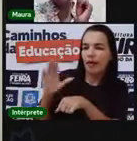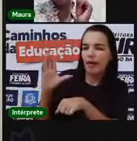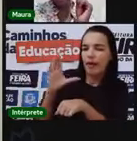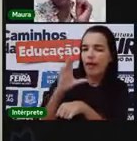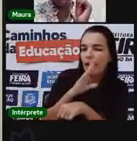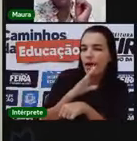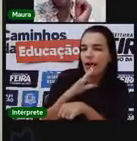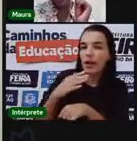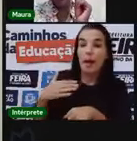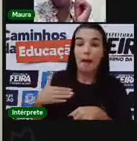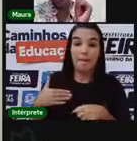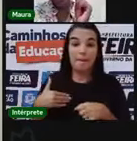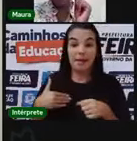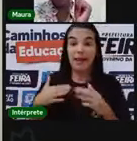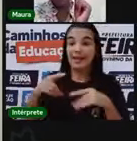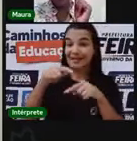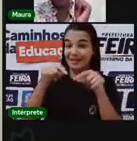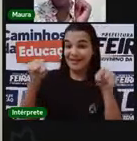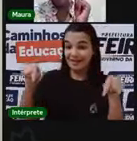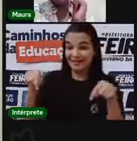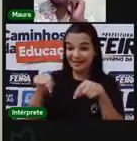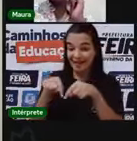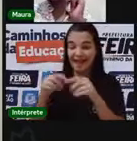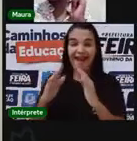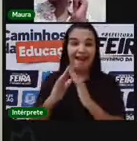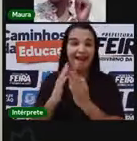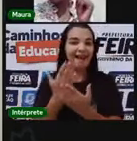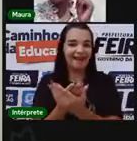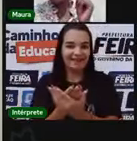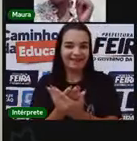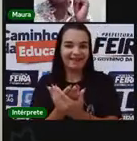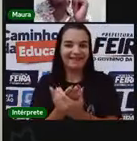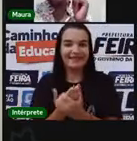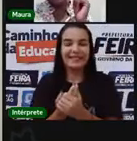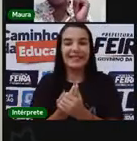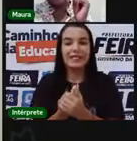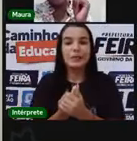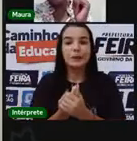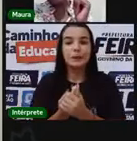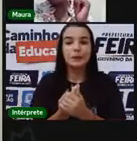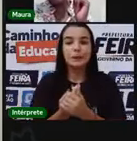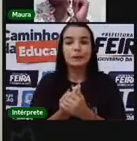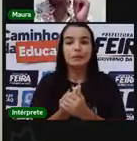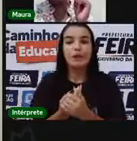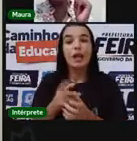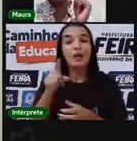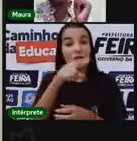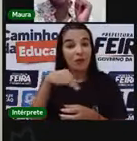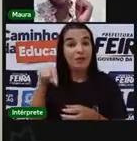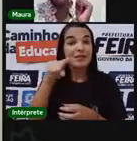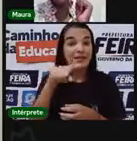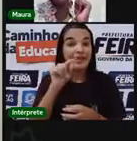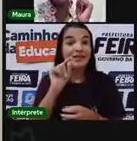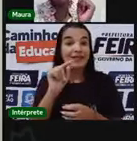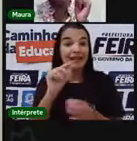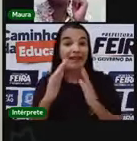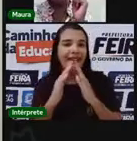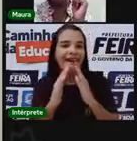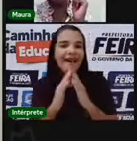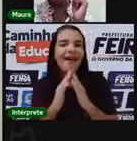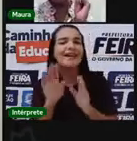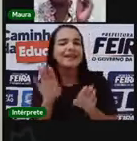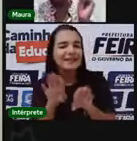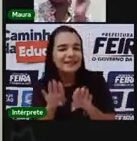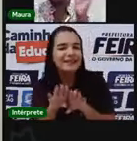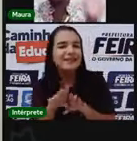parede da minha sala, tá? E vocês aí devem estar também, em algum cantinho da casa de vocês. Então,